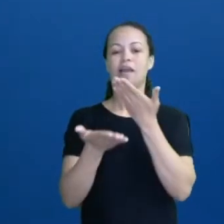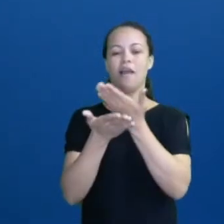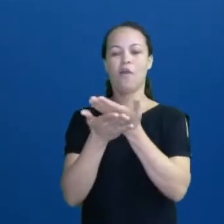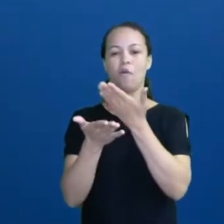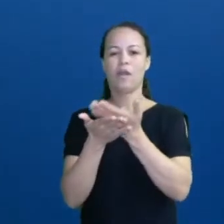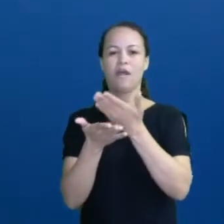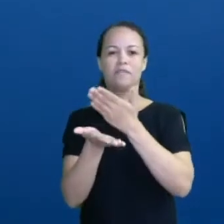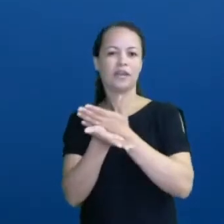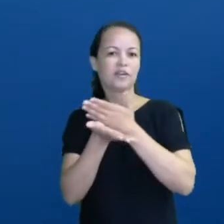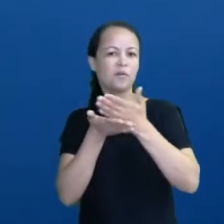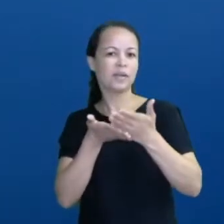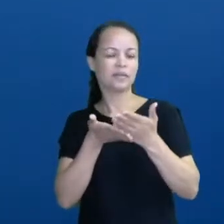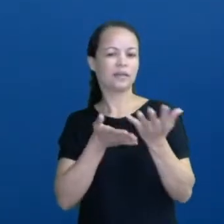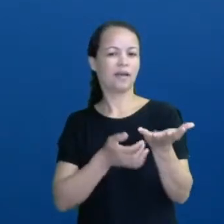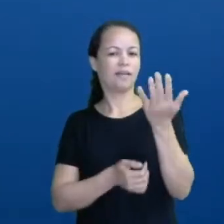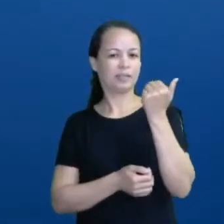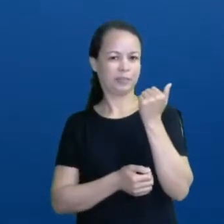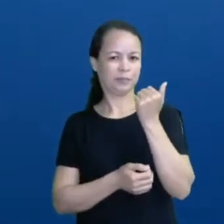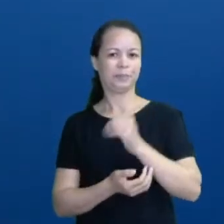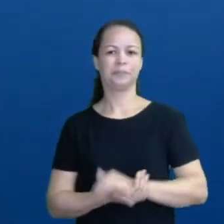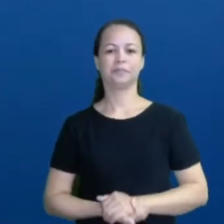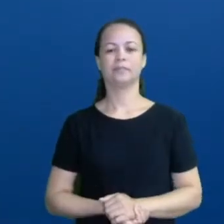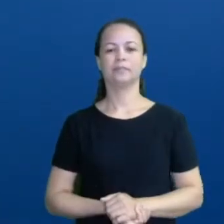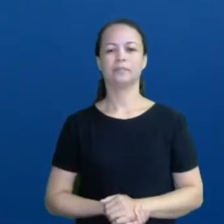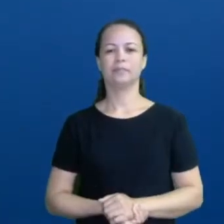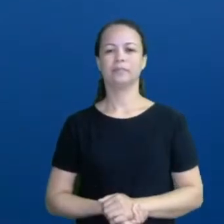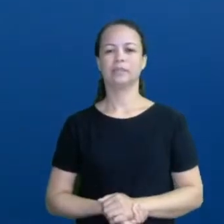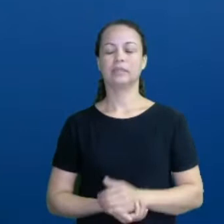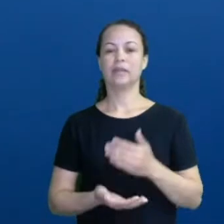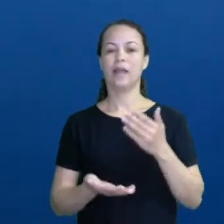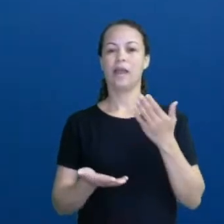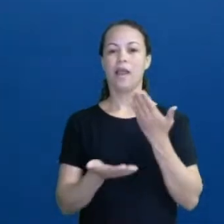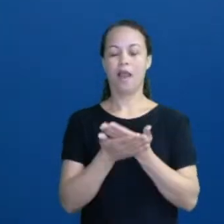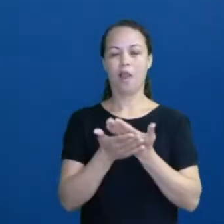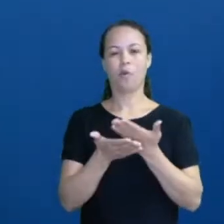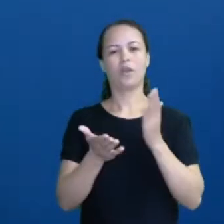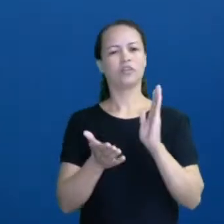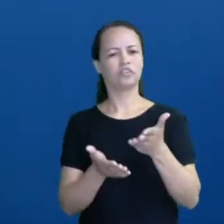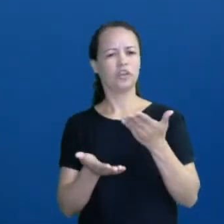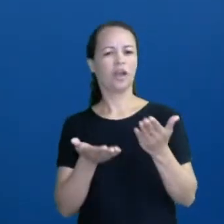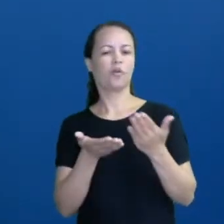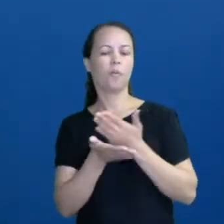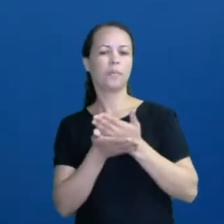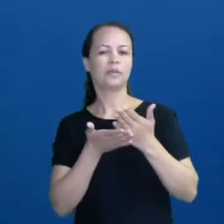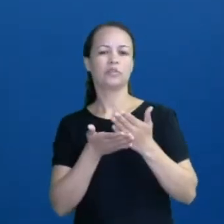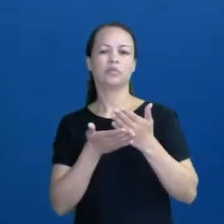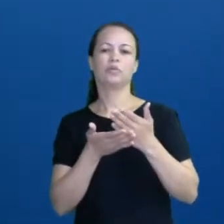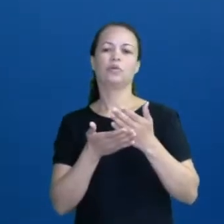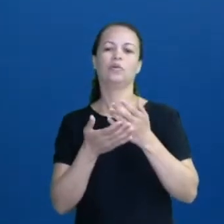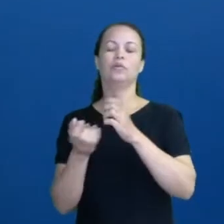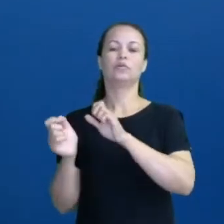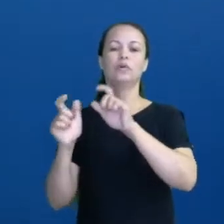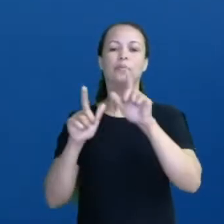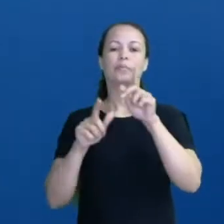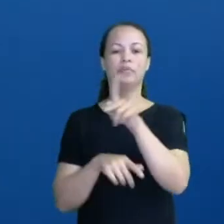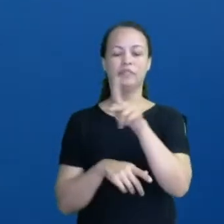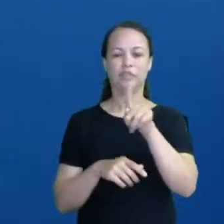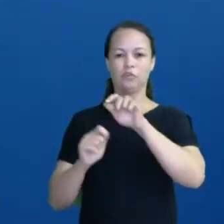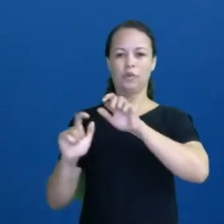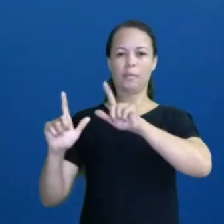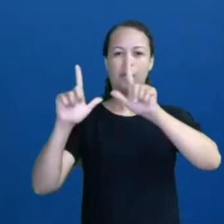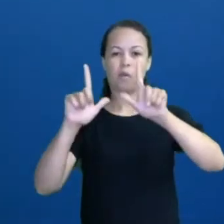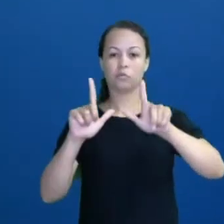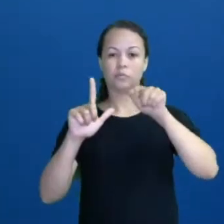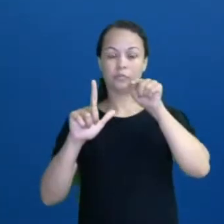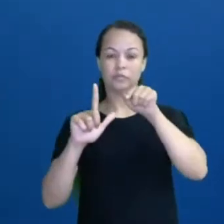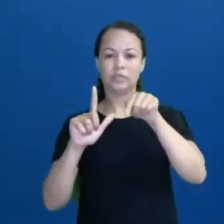vai começar. Vamos lá! Isso mesmo, a aula já começou logo aqui quando a tia mostrou para vocês o que